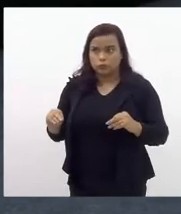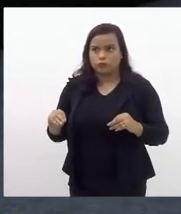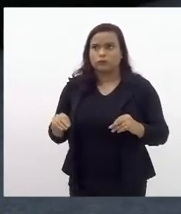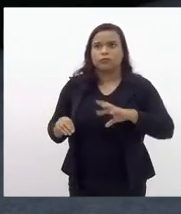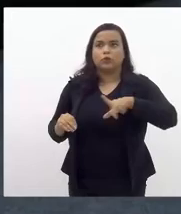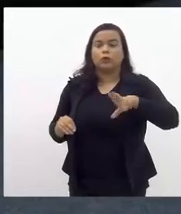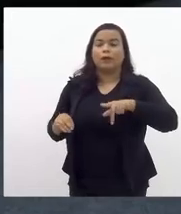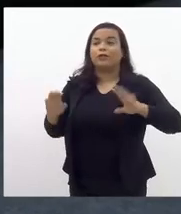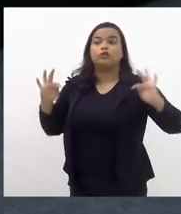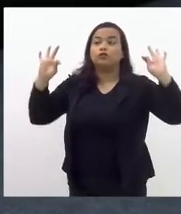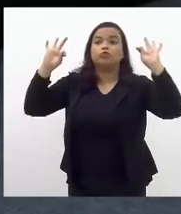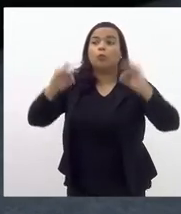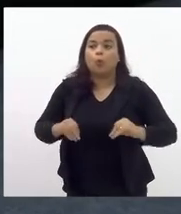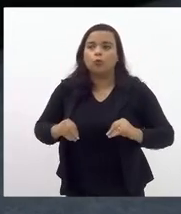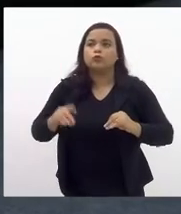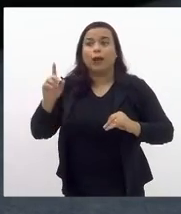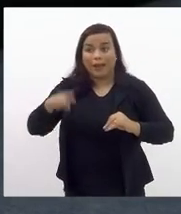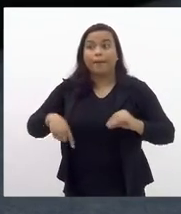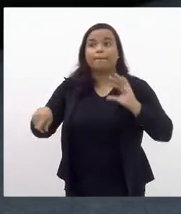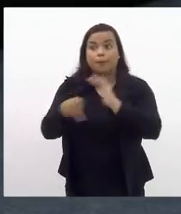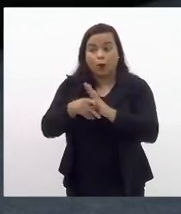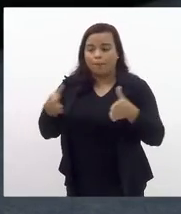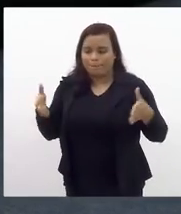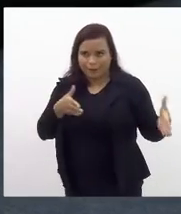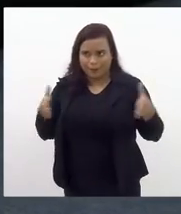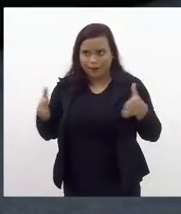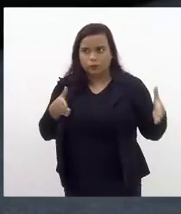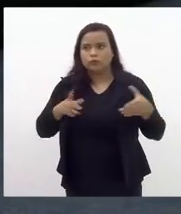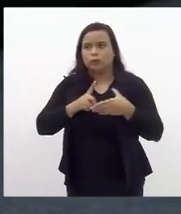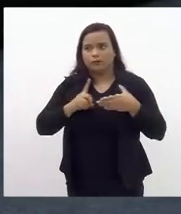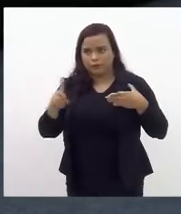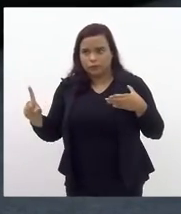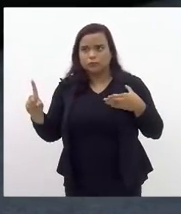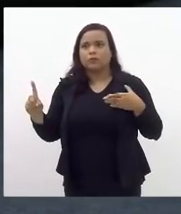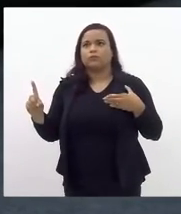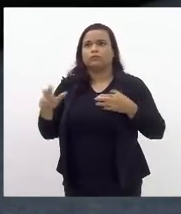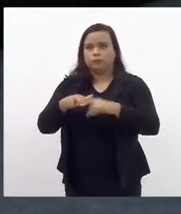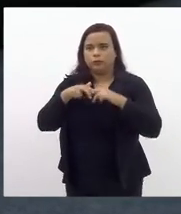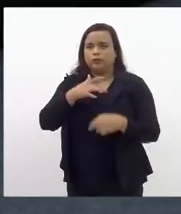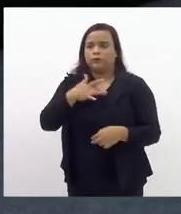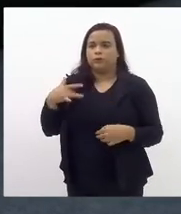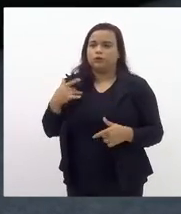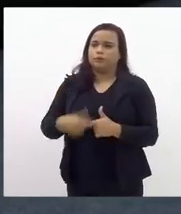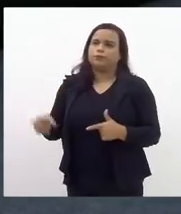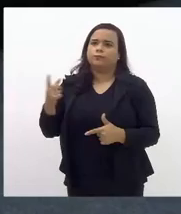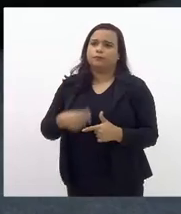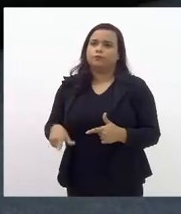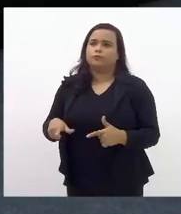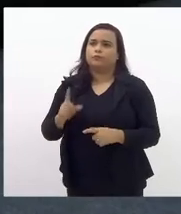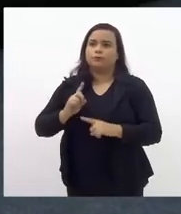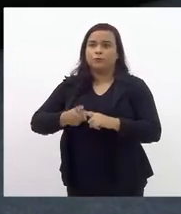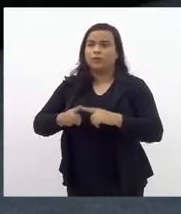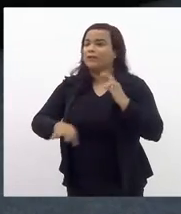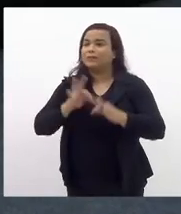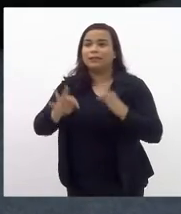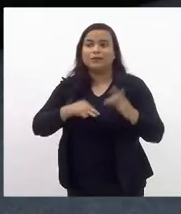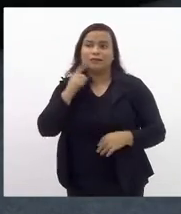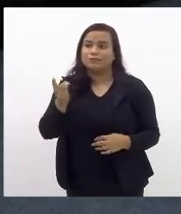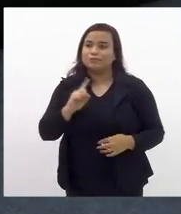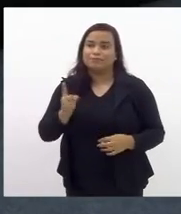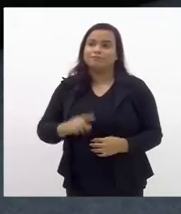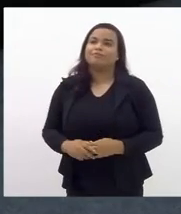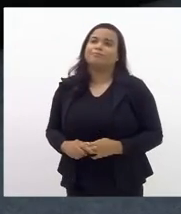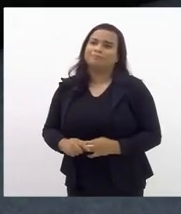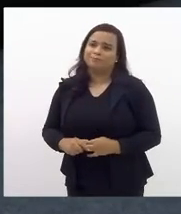os policiais militares, estou falando só aqueles que estavam afastados por problema de saúde. Por quê? Porque o problema de saúde, ele é obrigado a